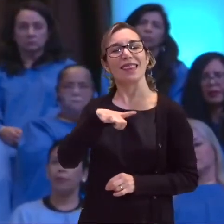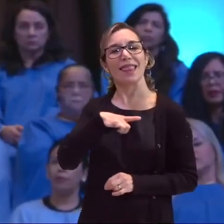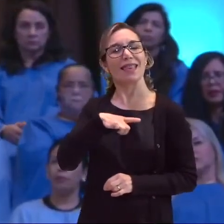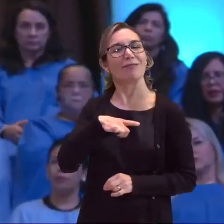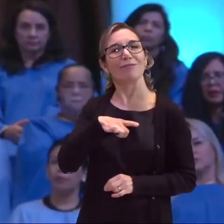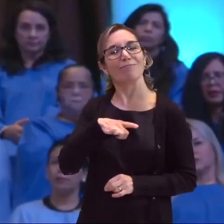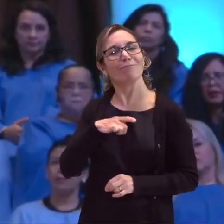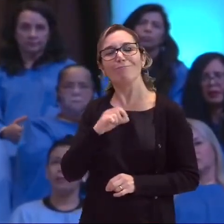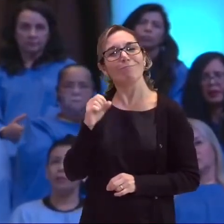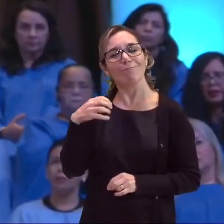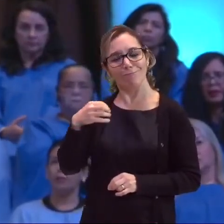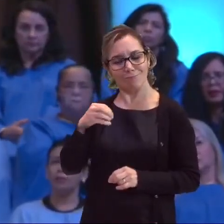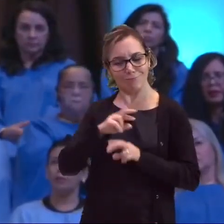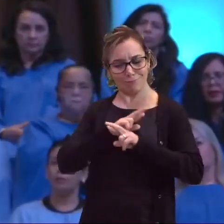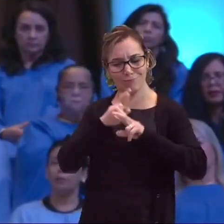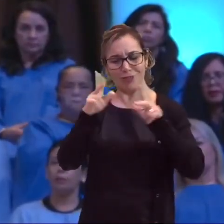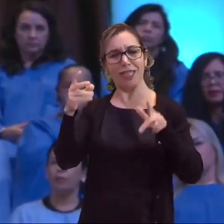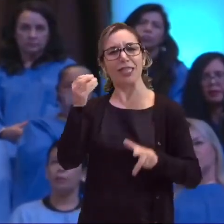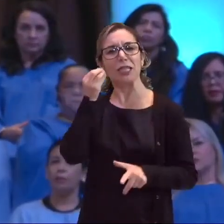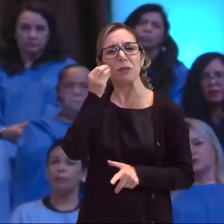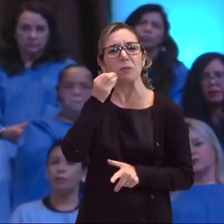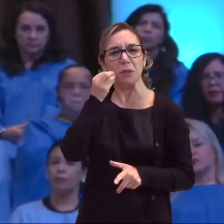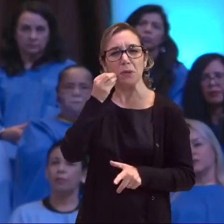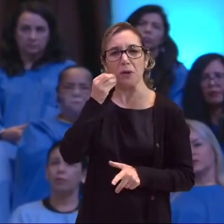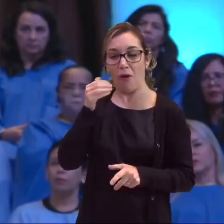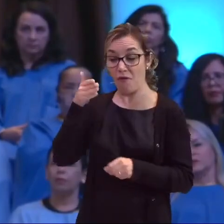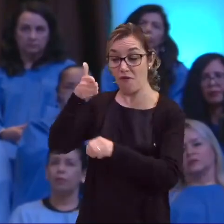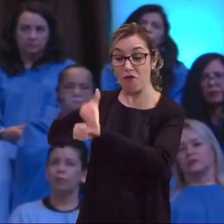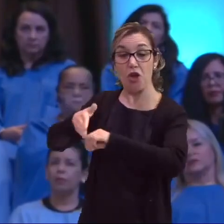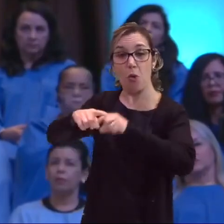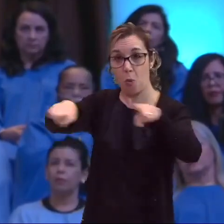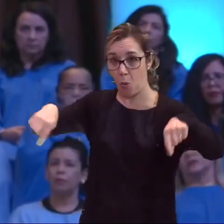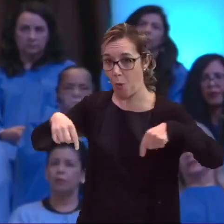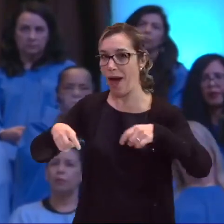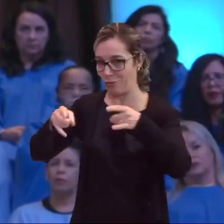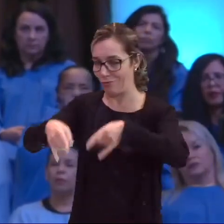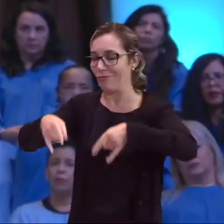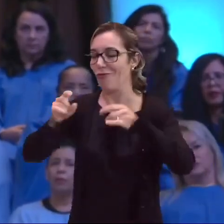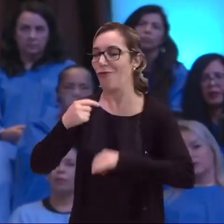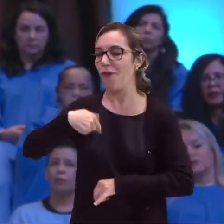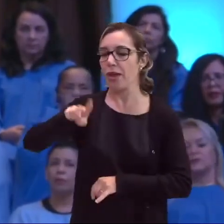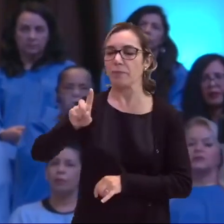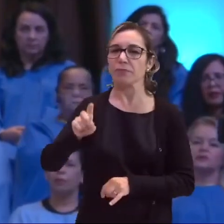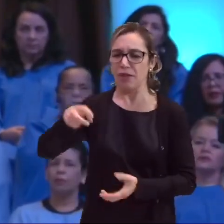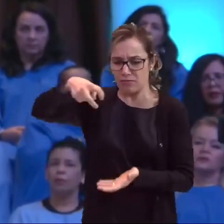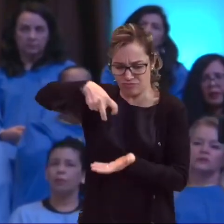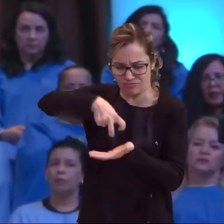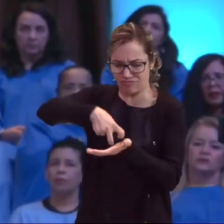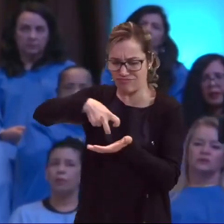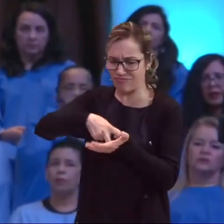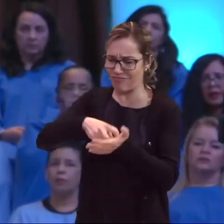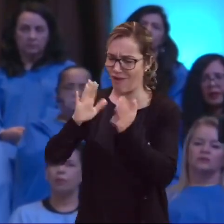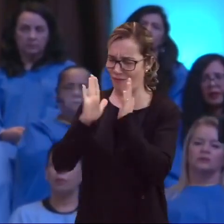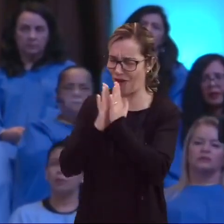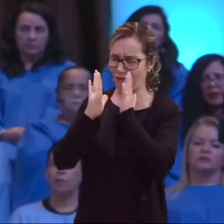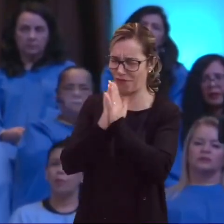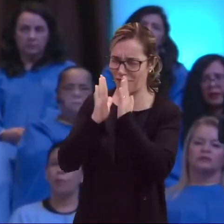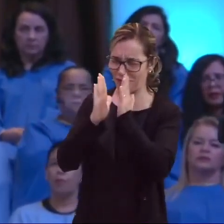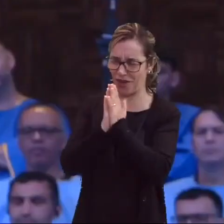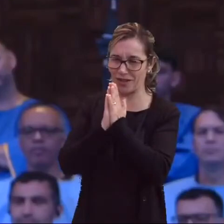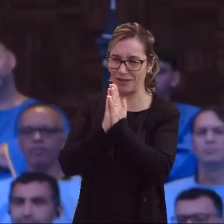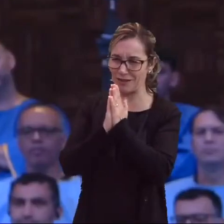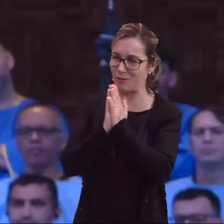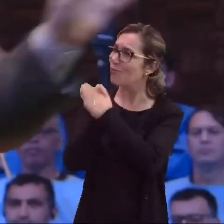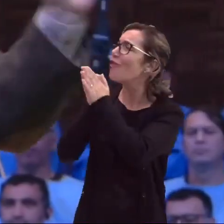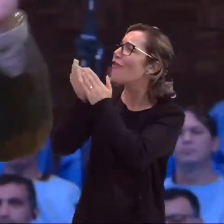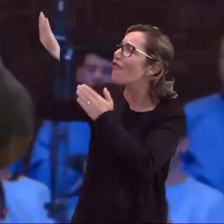para ter essa intimidade eu entrei no meu quarto fechei a porta e me ajoelhei na presença dele porque eu queria ouvir a voz